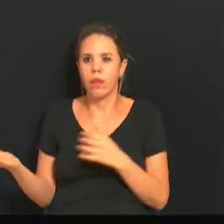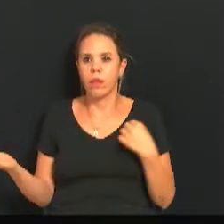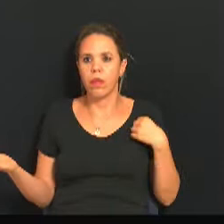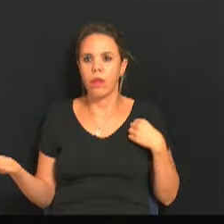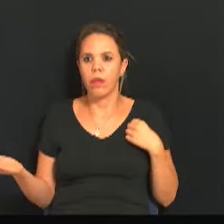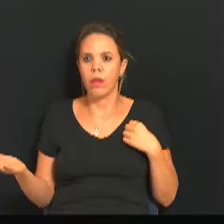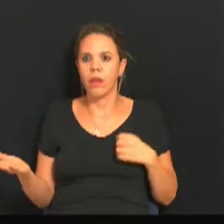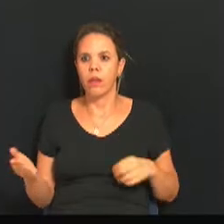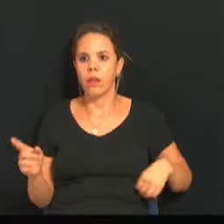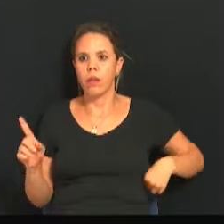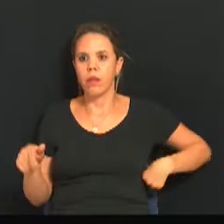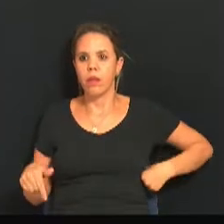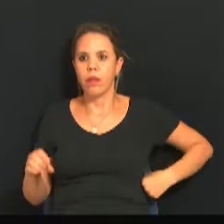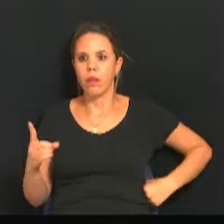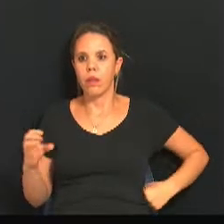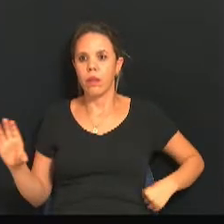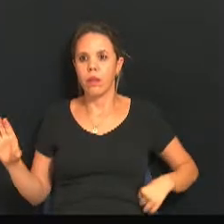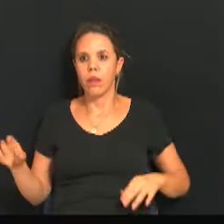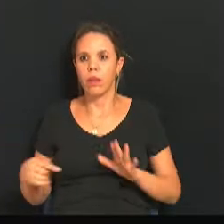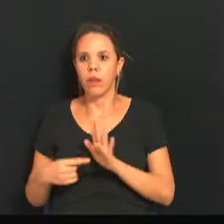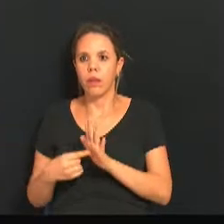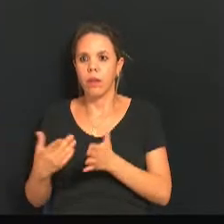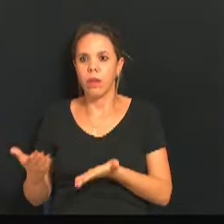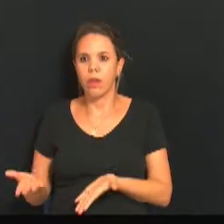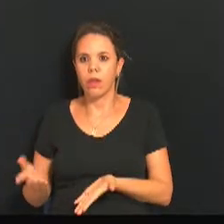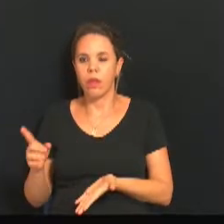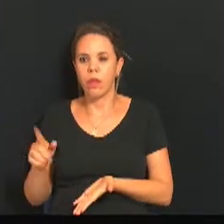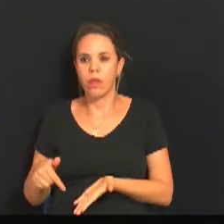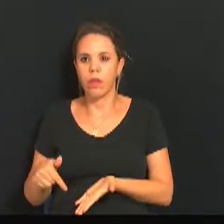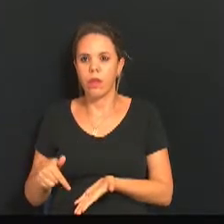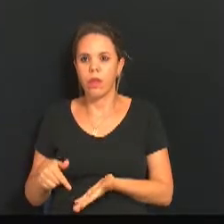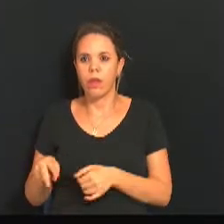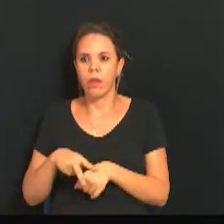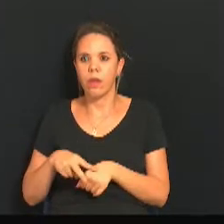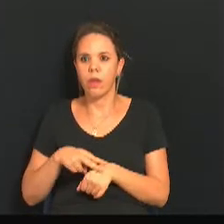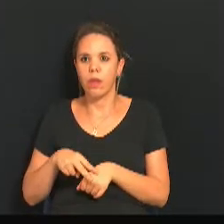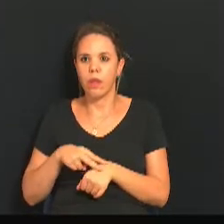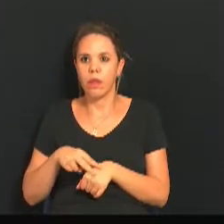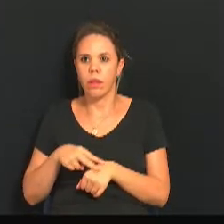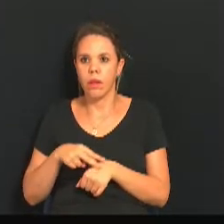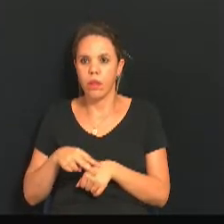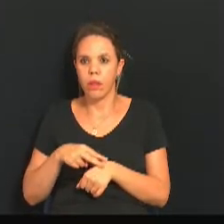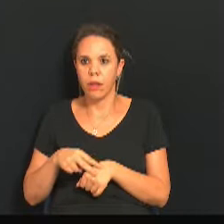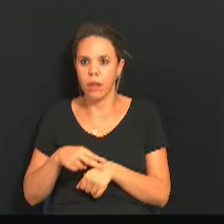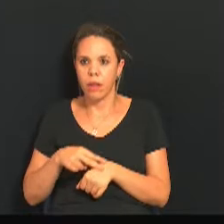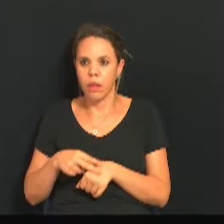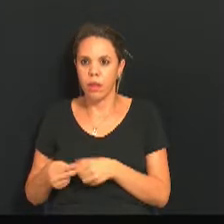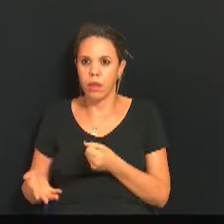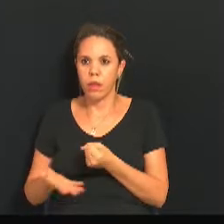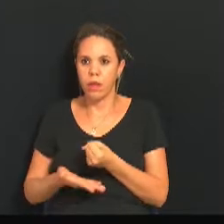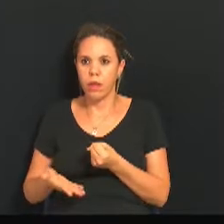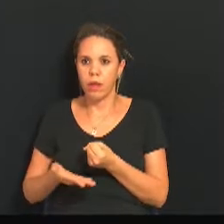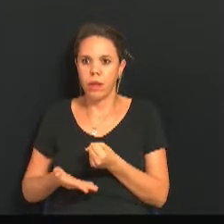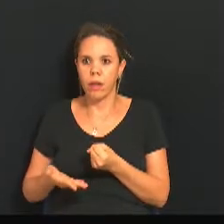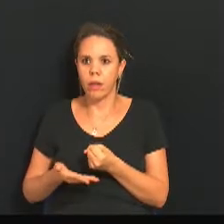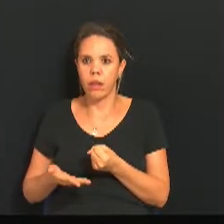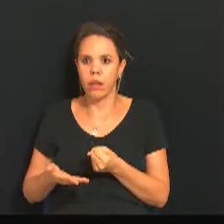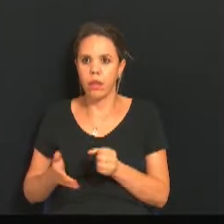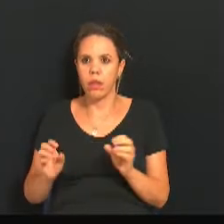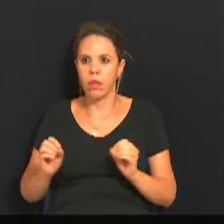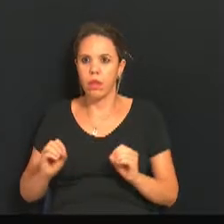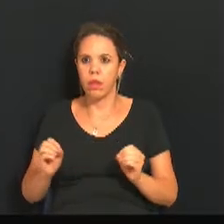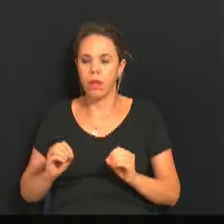jeito que a ideia que nos indicou essa parte verde é a parte que a parte de baixo ela não está